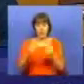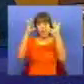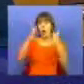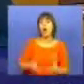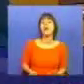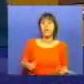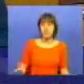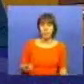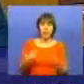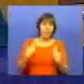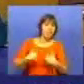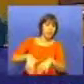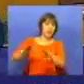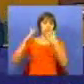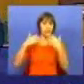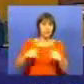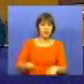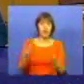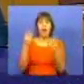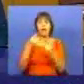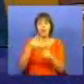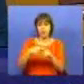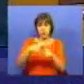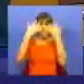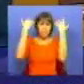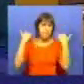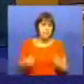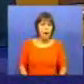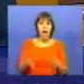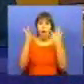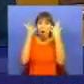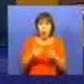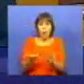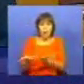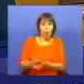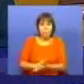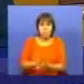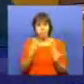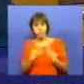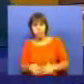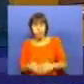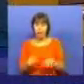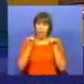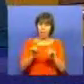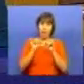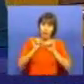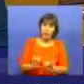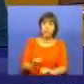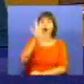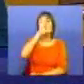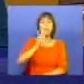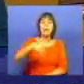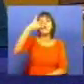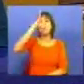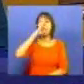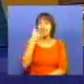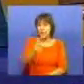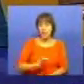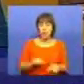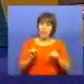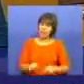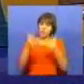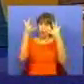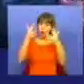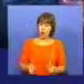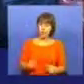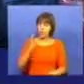orçamento. Laxismo, somas erradas, contas incertas. É assim o seu governo, Sr. Primeiro-Ministro. Este